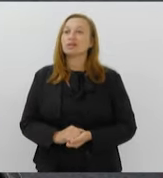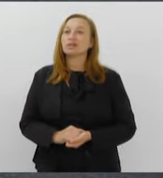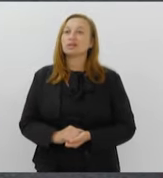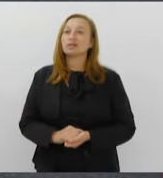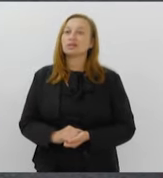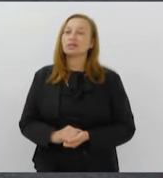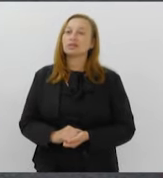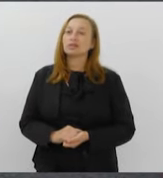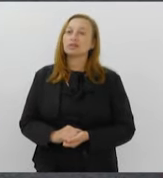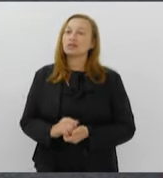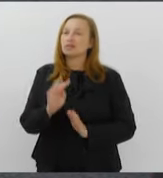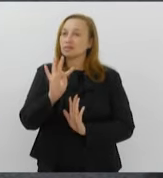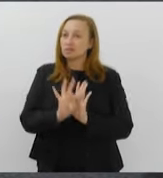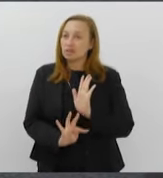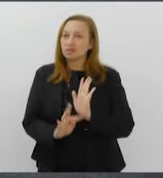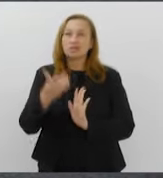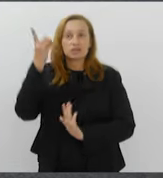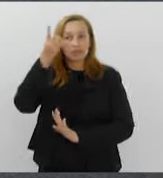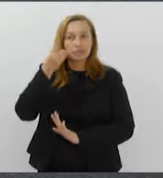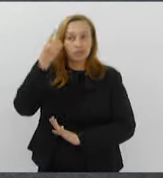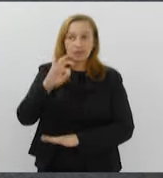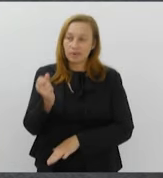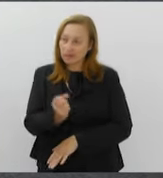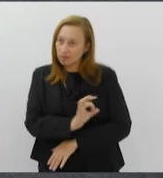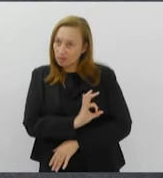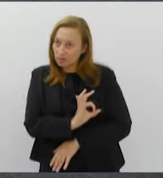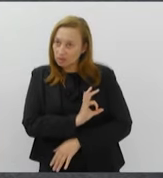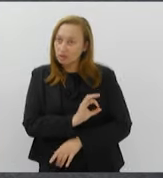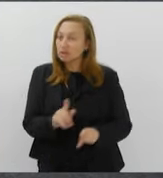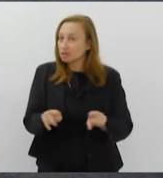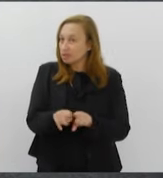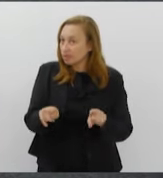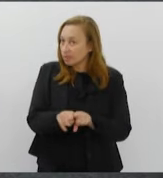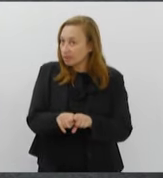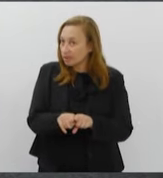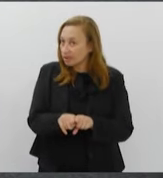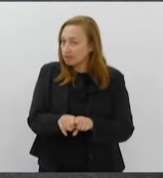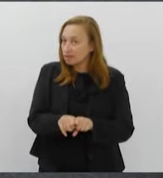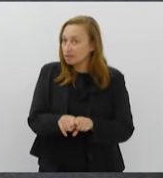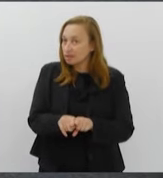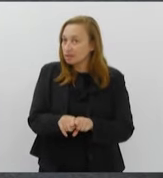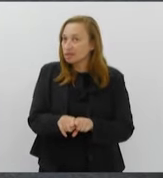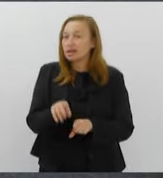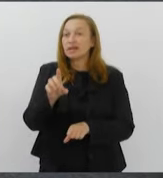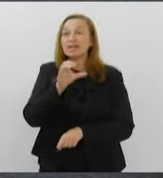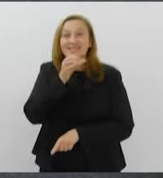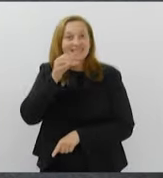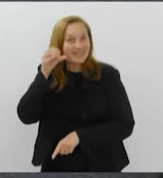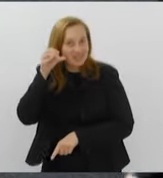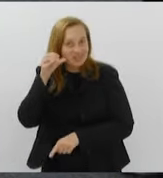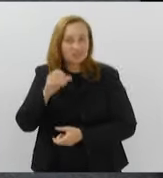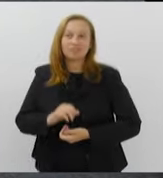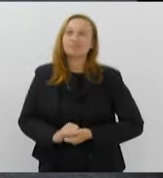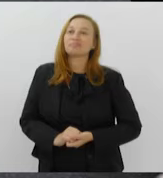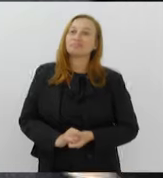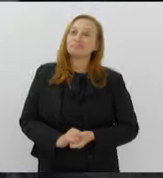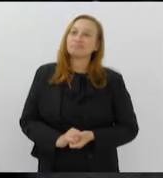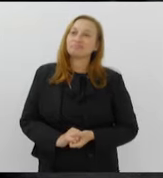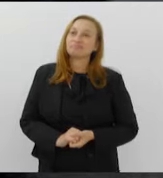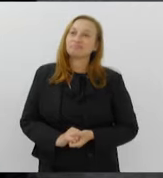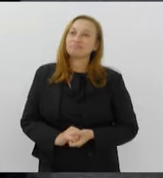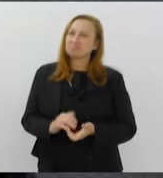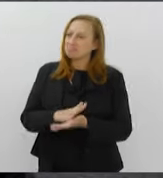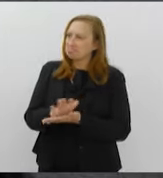um texto da deputada Marta Rocha e também da deputada Célia Jordão.